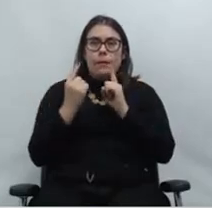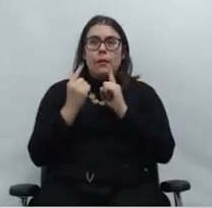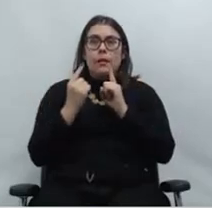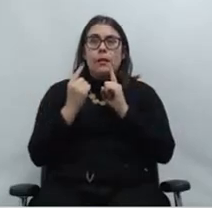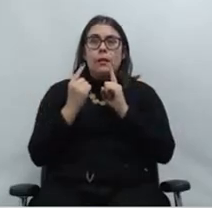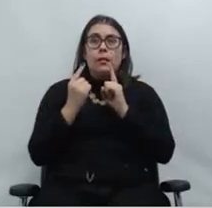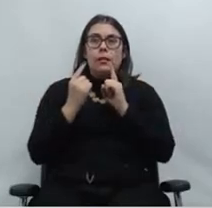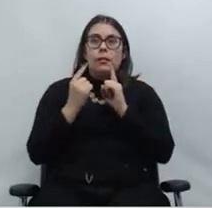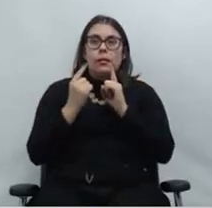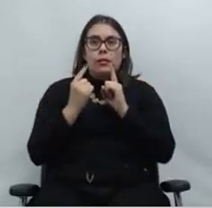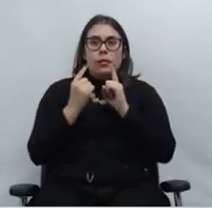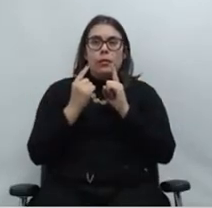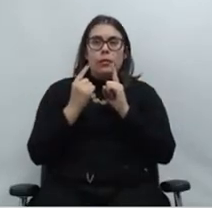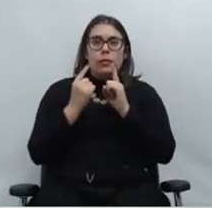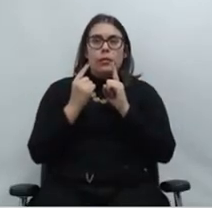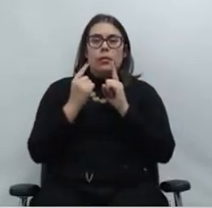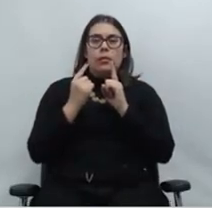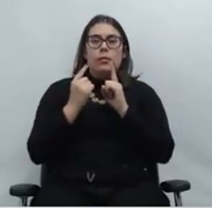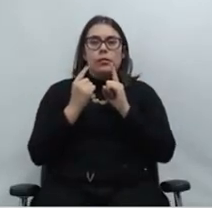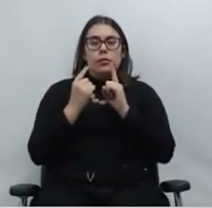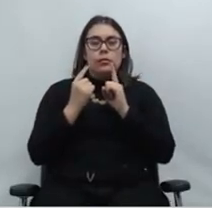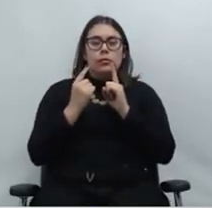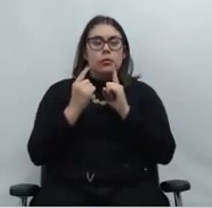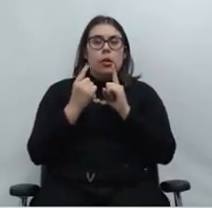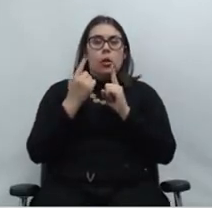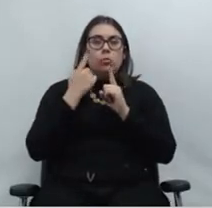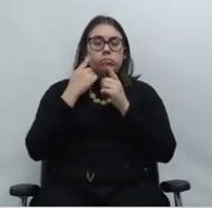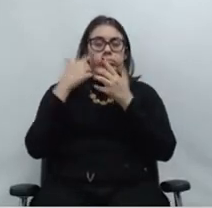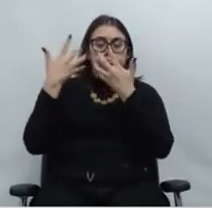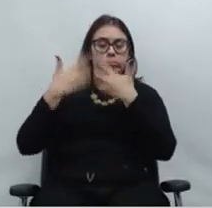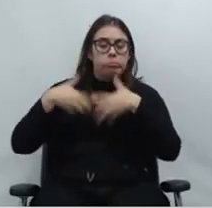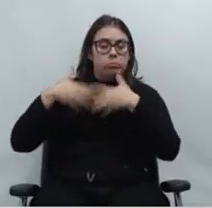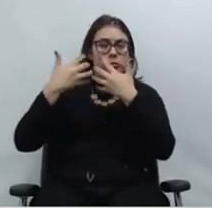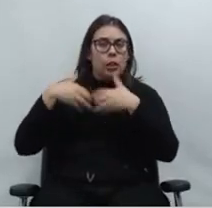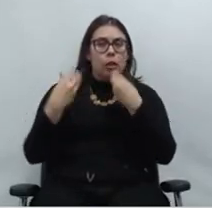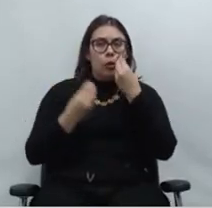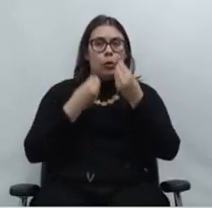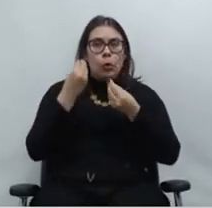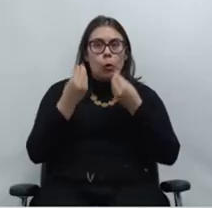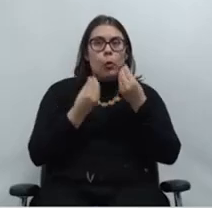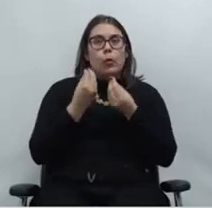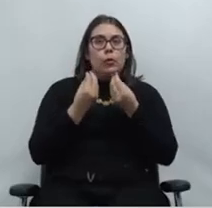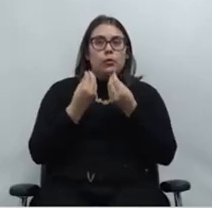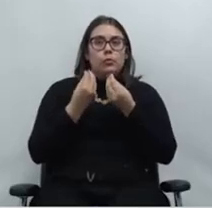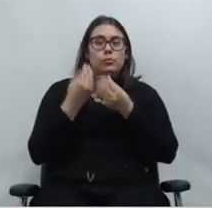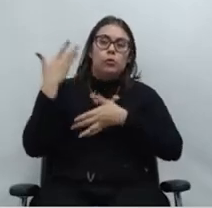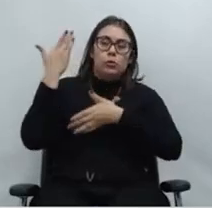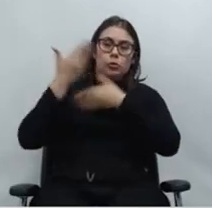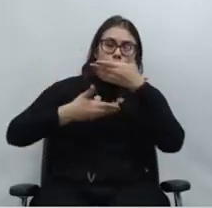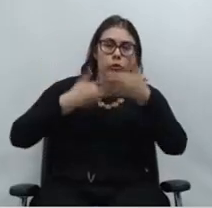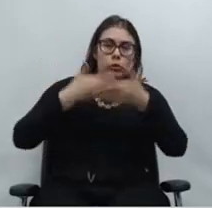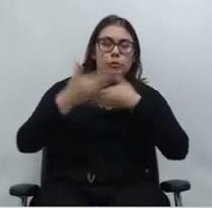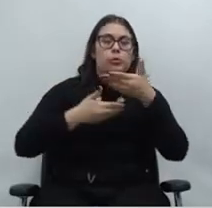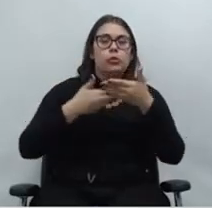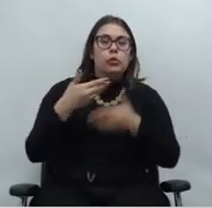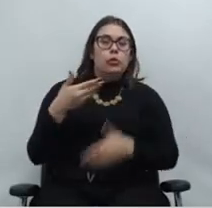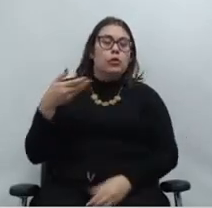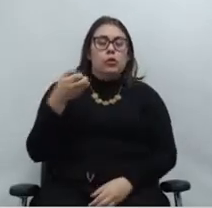população usuária. Aqui trago algumas reflexões do quanto a destinação de recursos para o desenvolvimento e inovação no